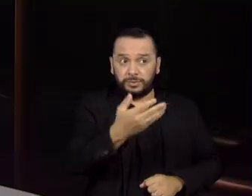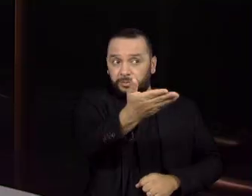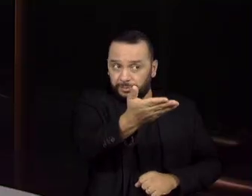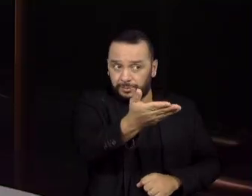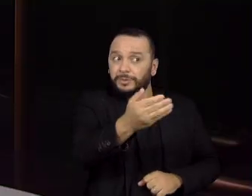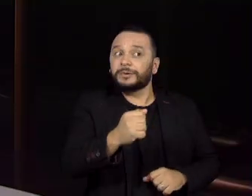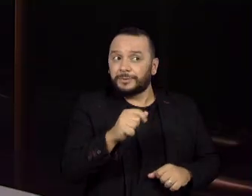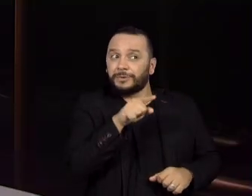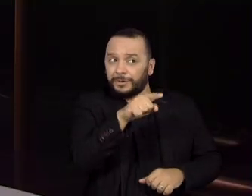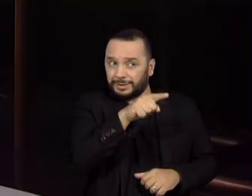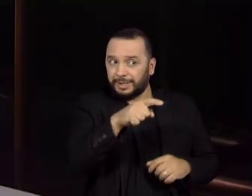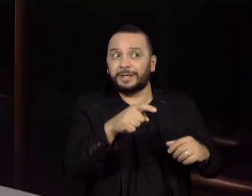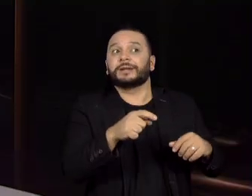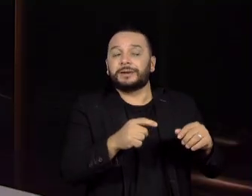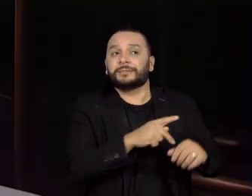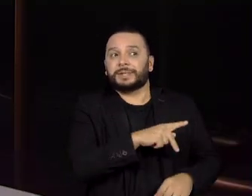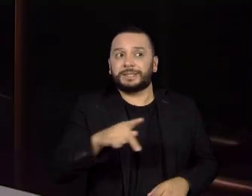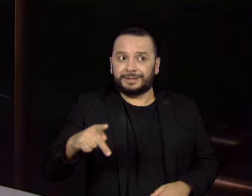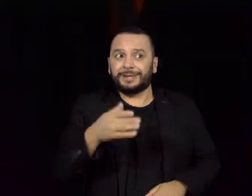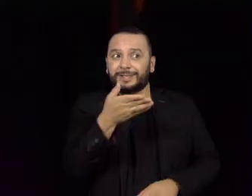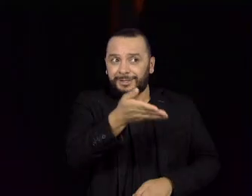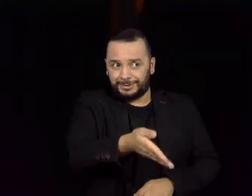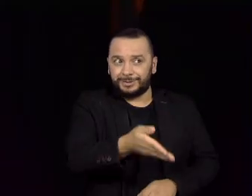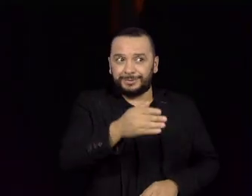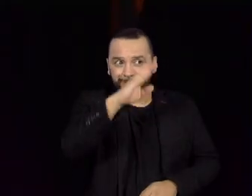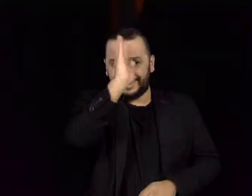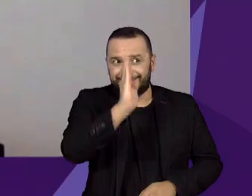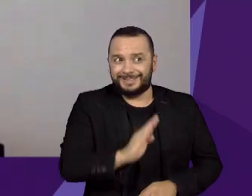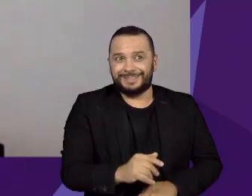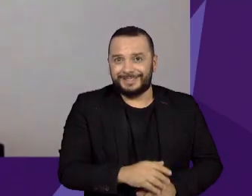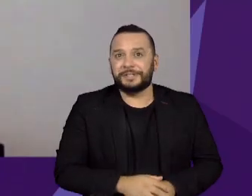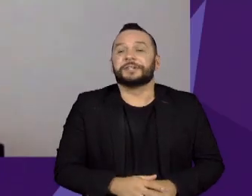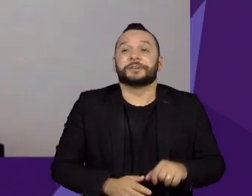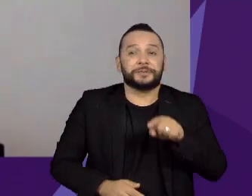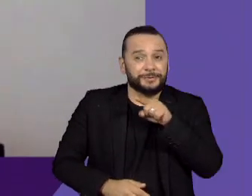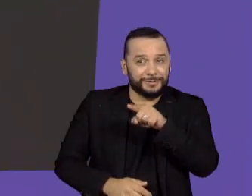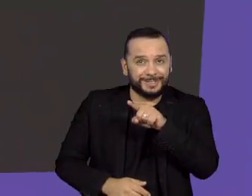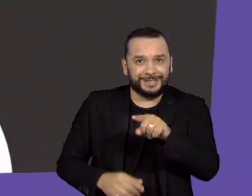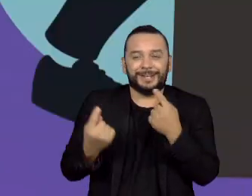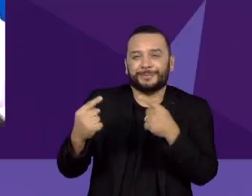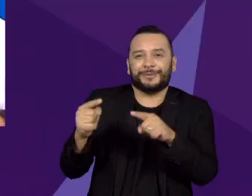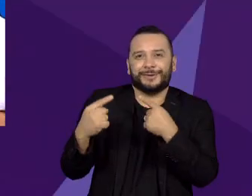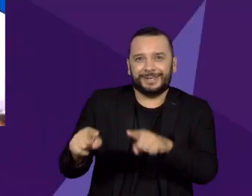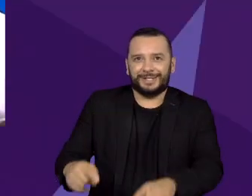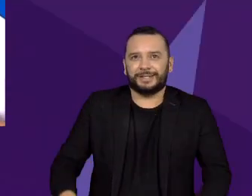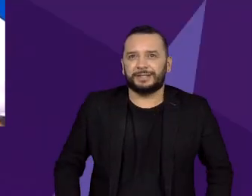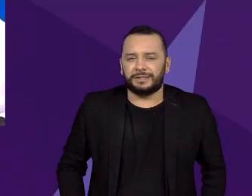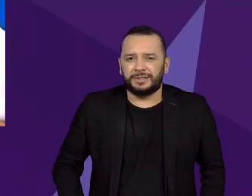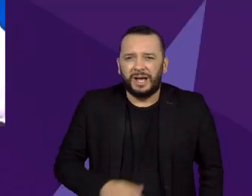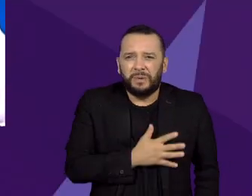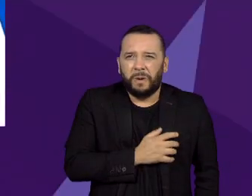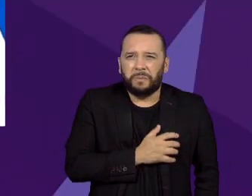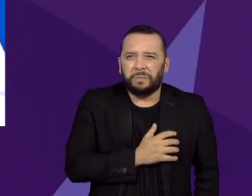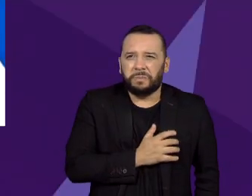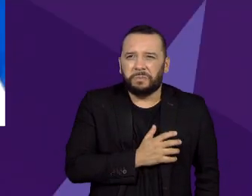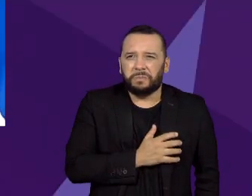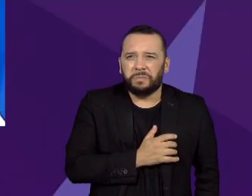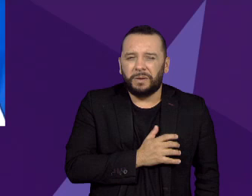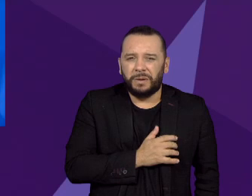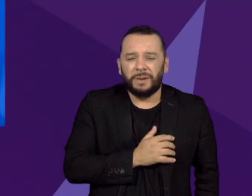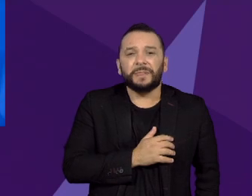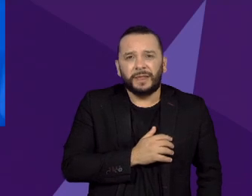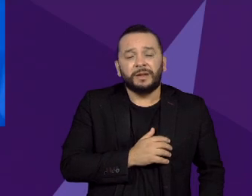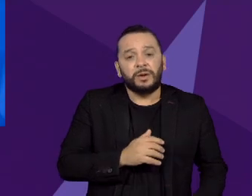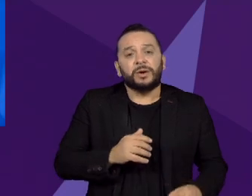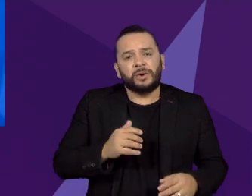né? Hoje aqui no Provoca. Mas, Mandetta... você está provocando, né? arritmia cardíaca, o coração em